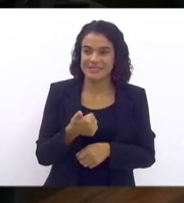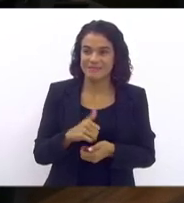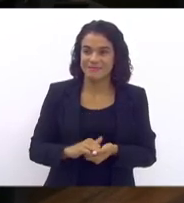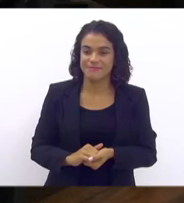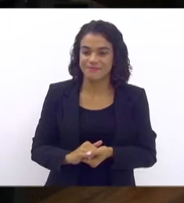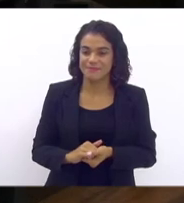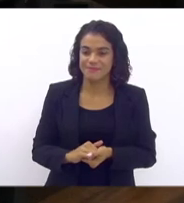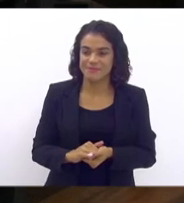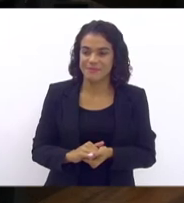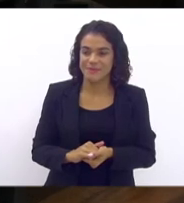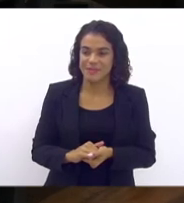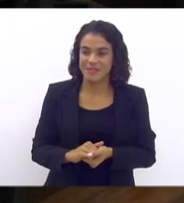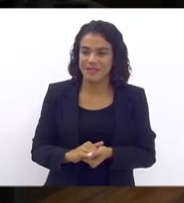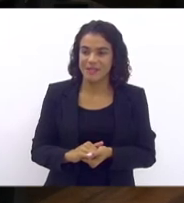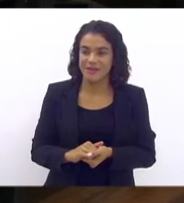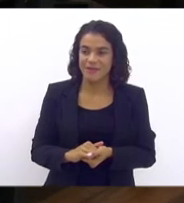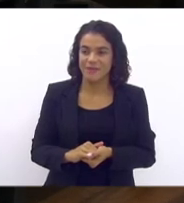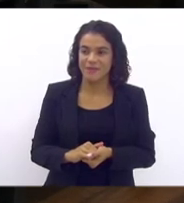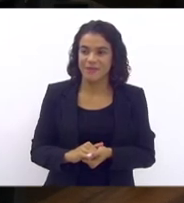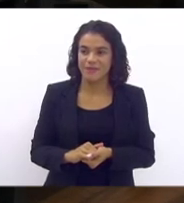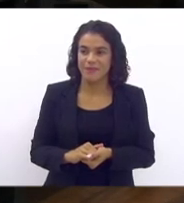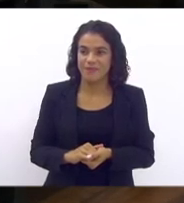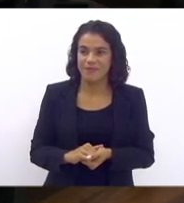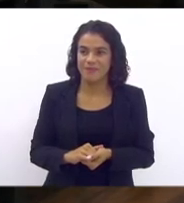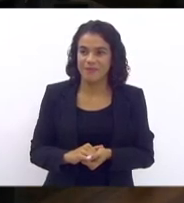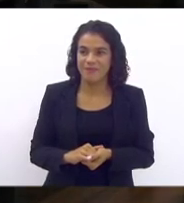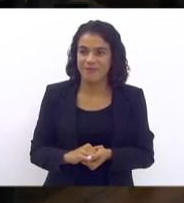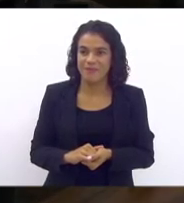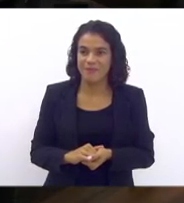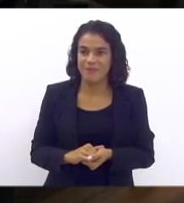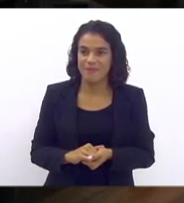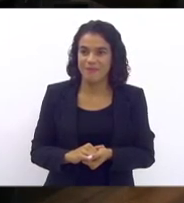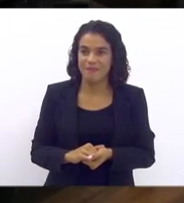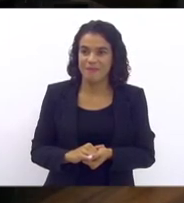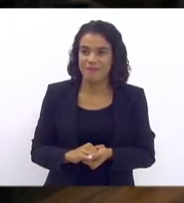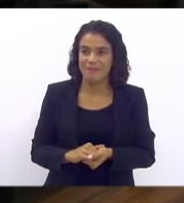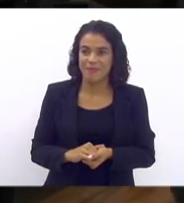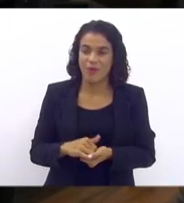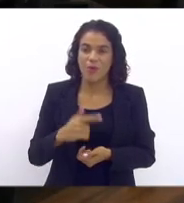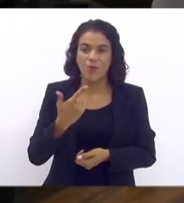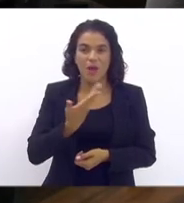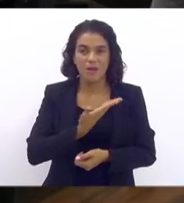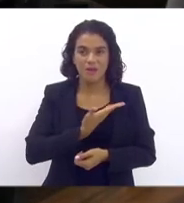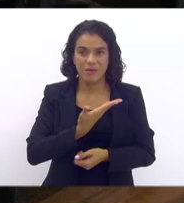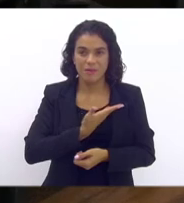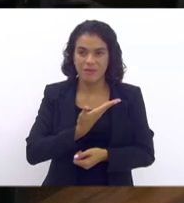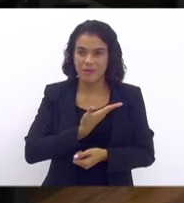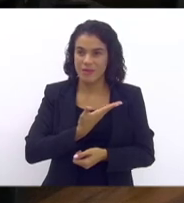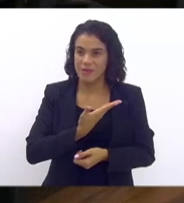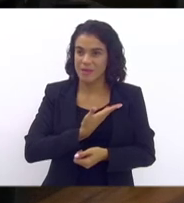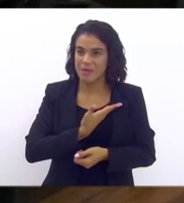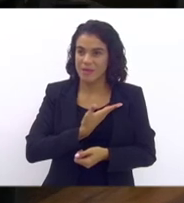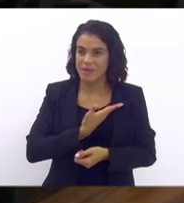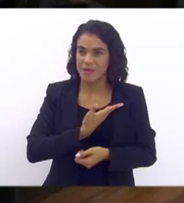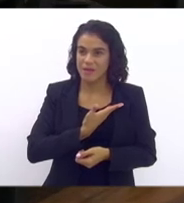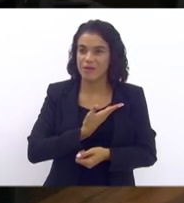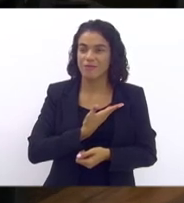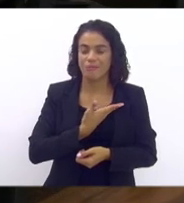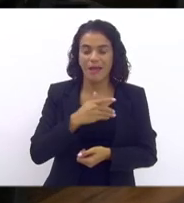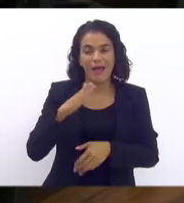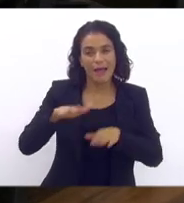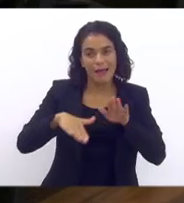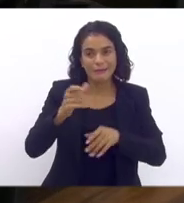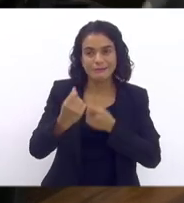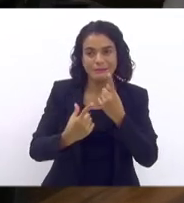deputada Lucinha para encerrar só mandar um abraço pro nosso Presidente pro fio que é um um amigo um parceiro a gente de vez em quando tem que puxar a orelha